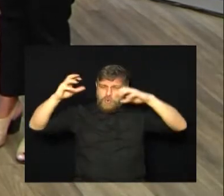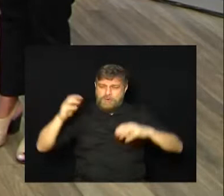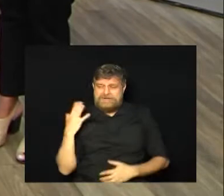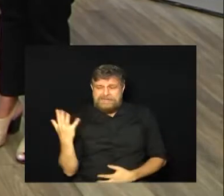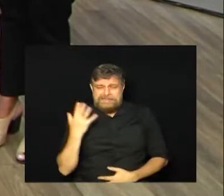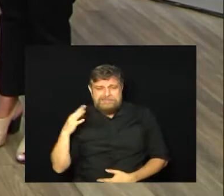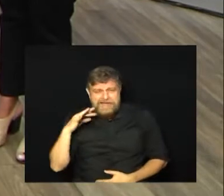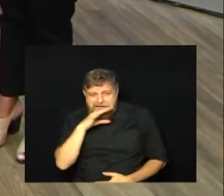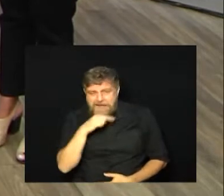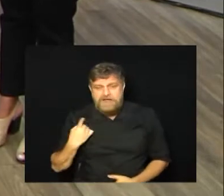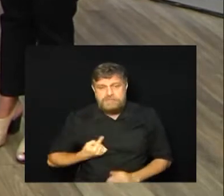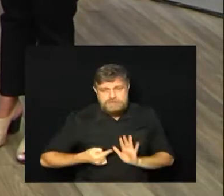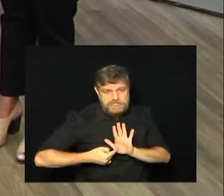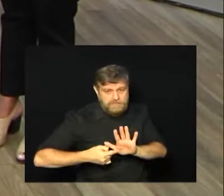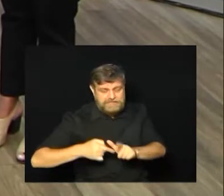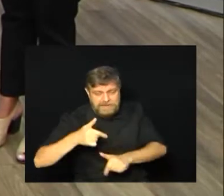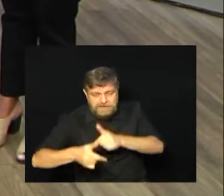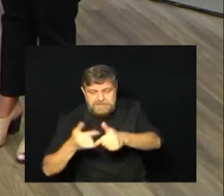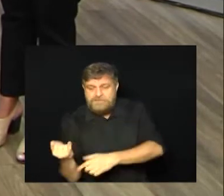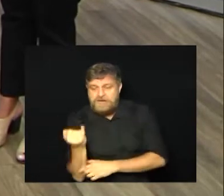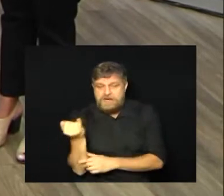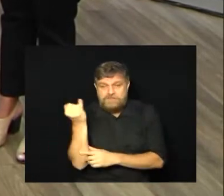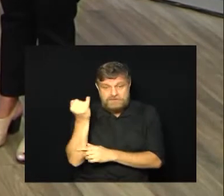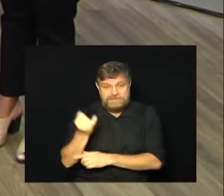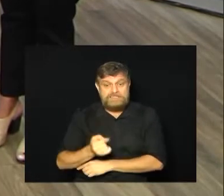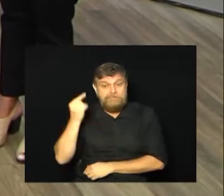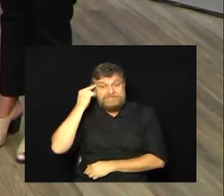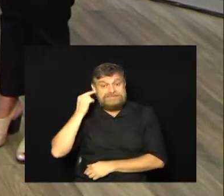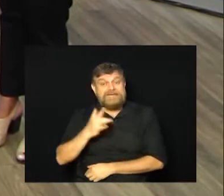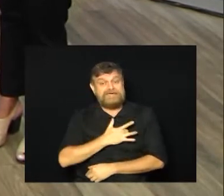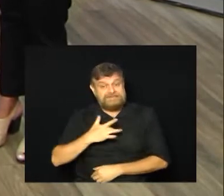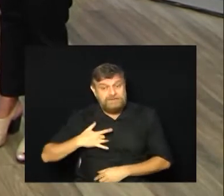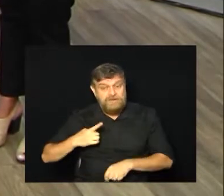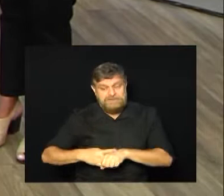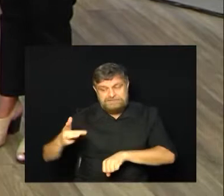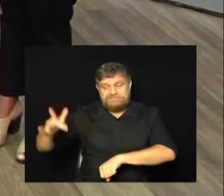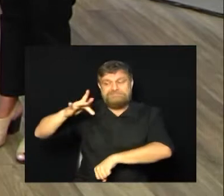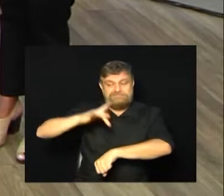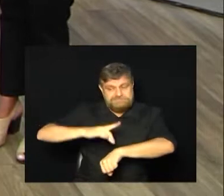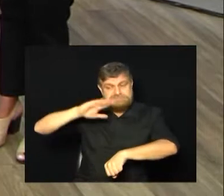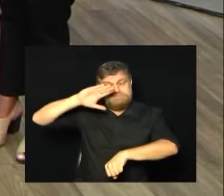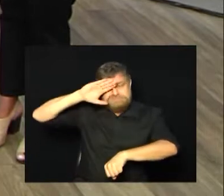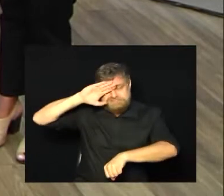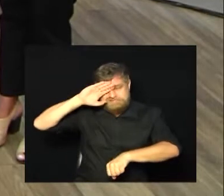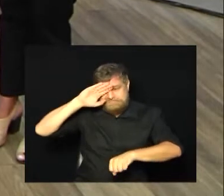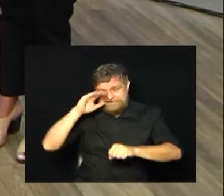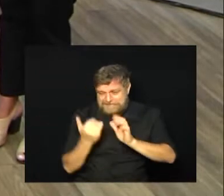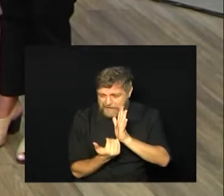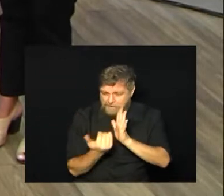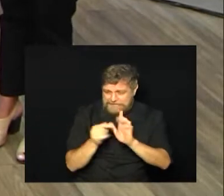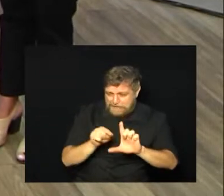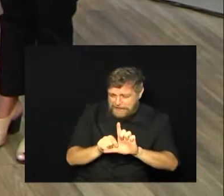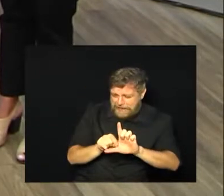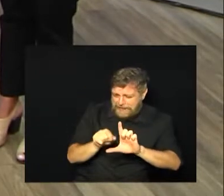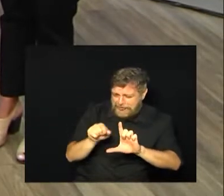aquele serviço importante aqui também sobre saúde, porque os casos de dengue tendem a aumentar agora neste início de